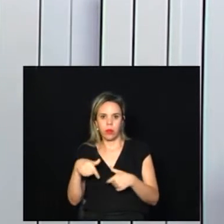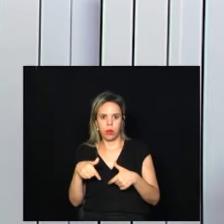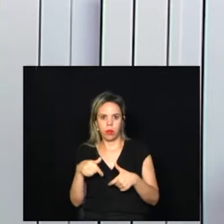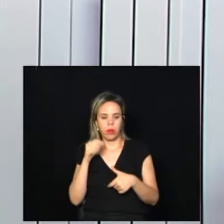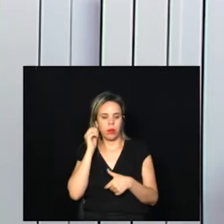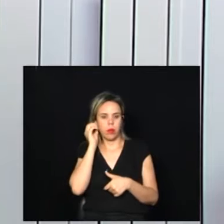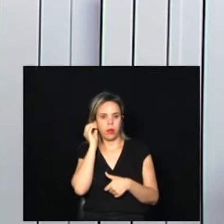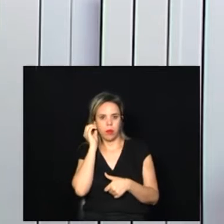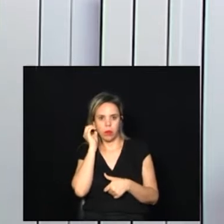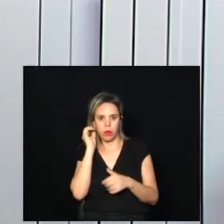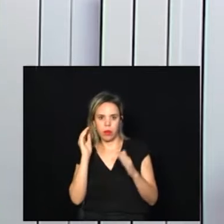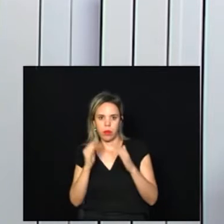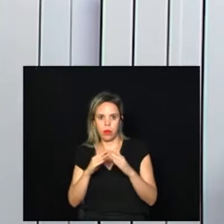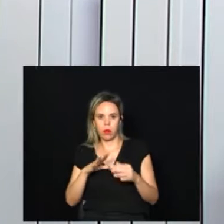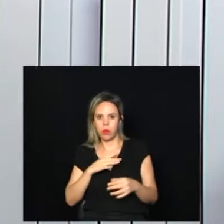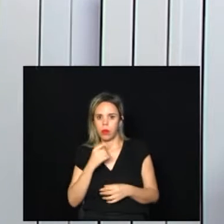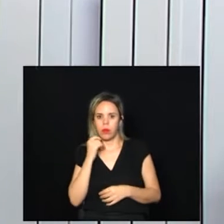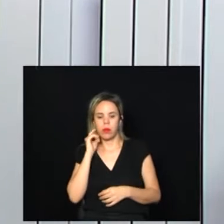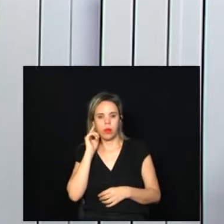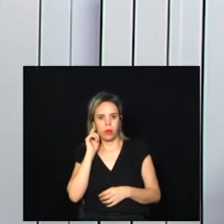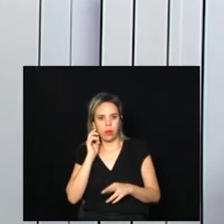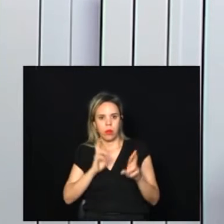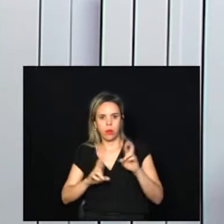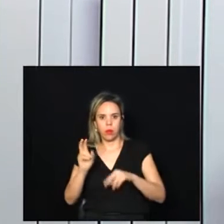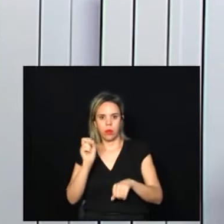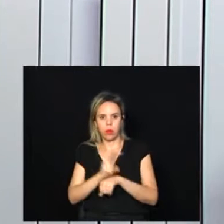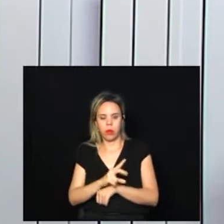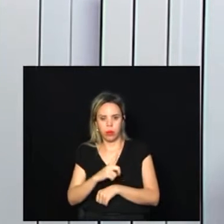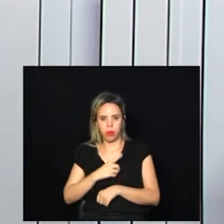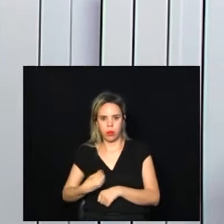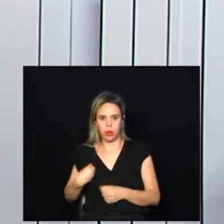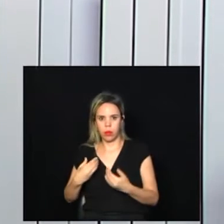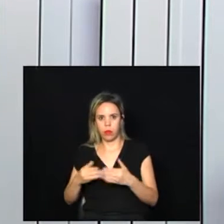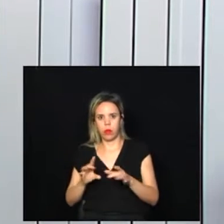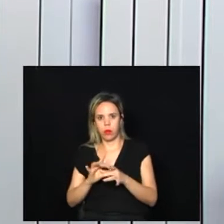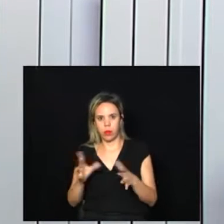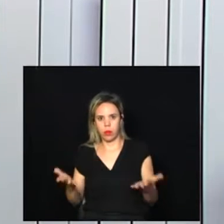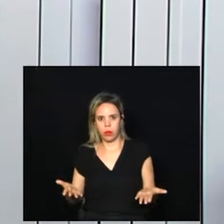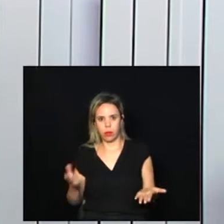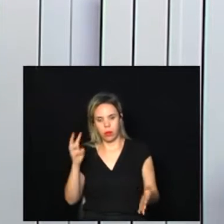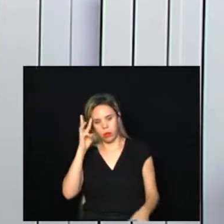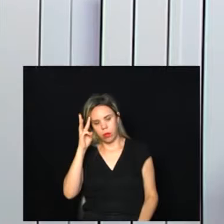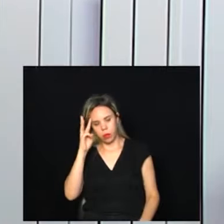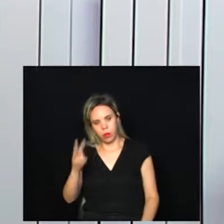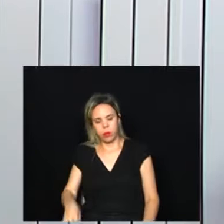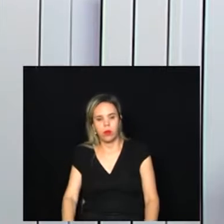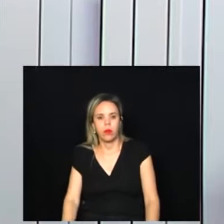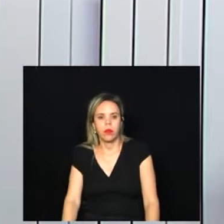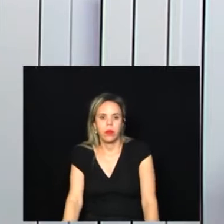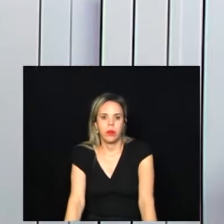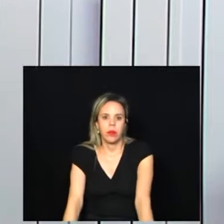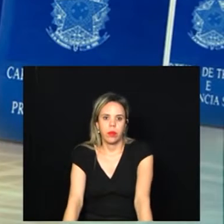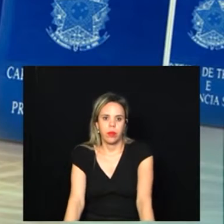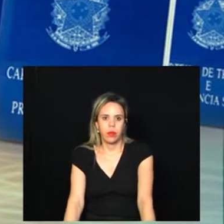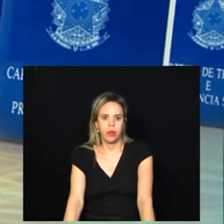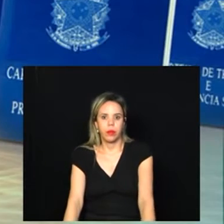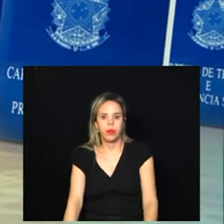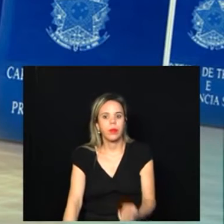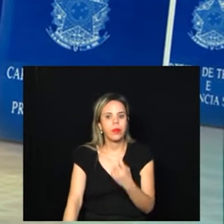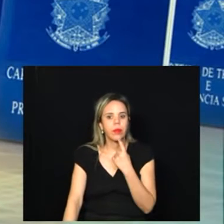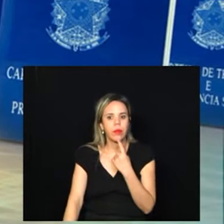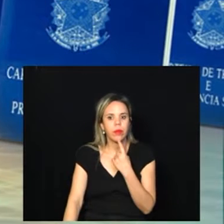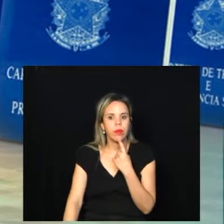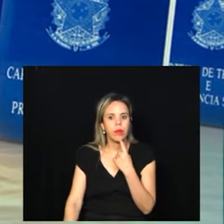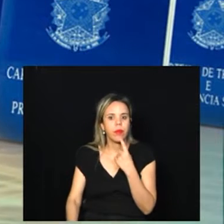trabalho, mora aqui na cidade de Campinas, confira as vagas que estão disponíveis nesta terça-feira. Campinas está